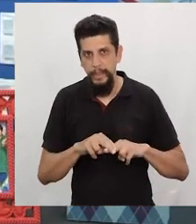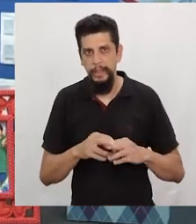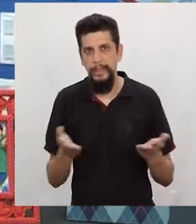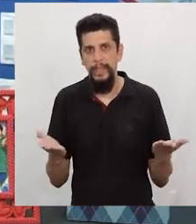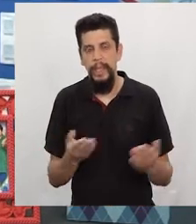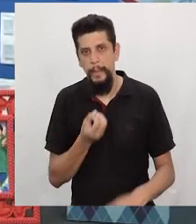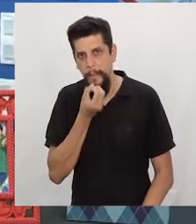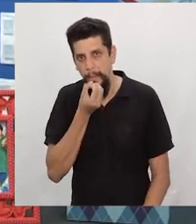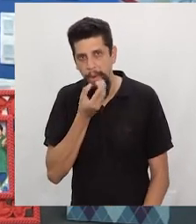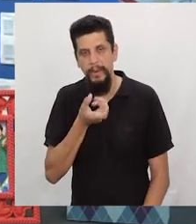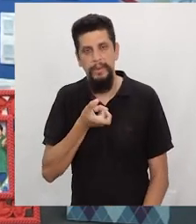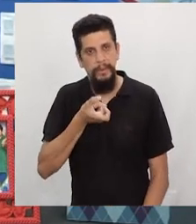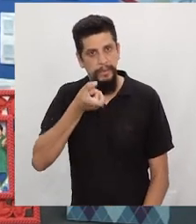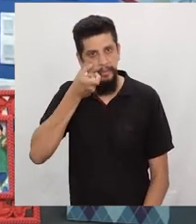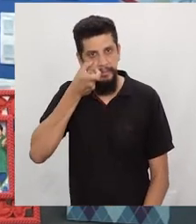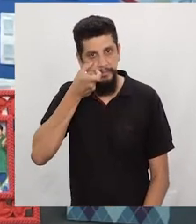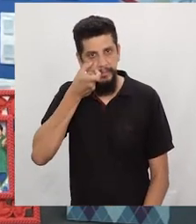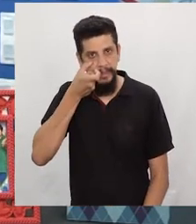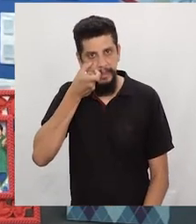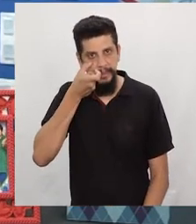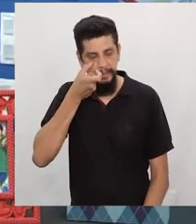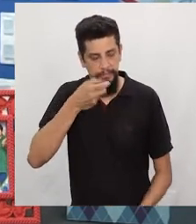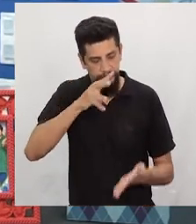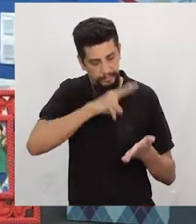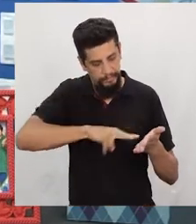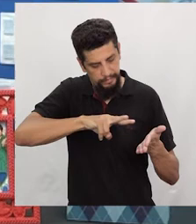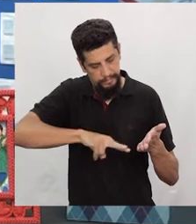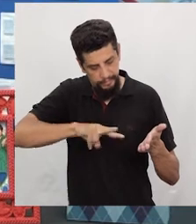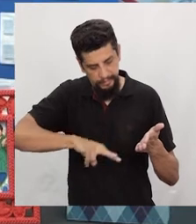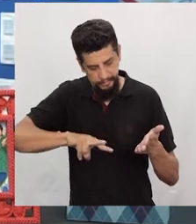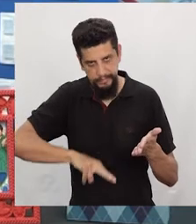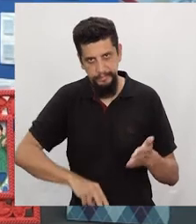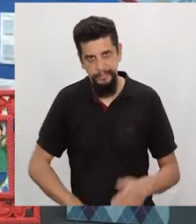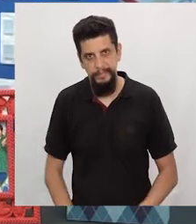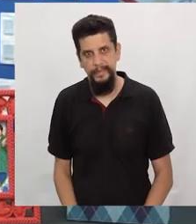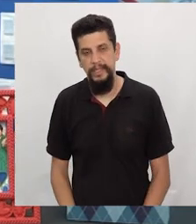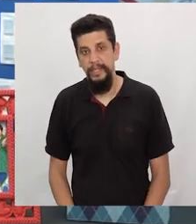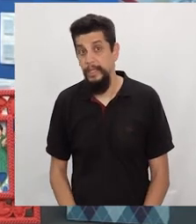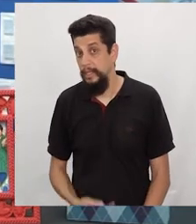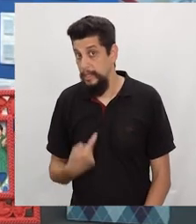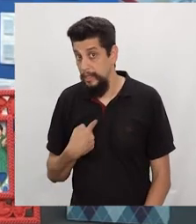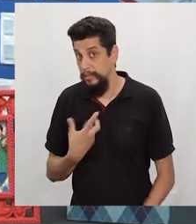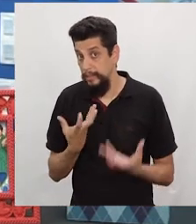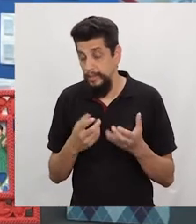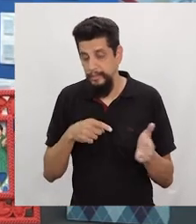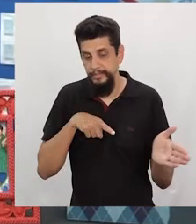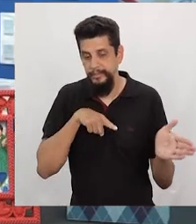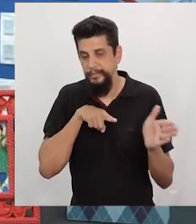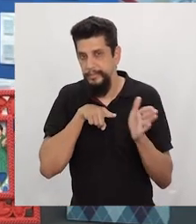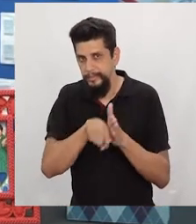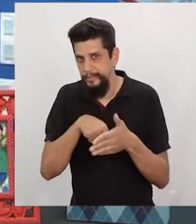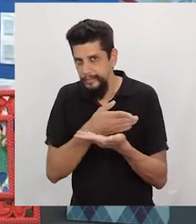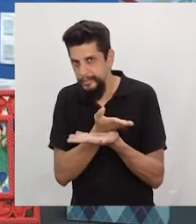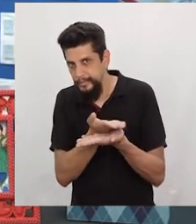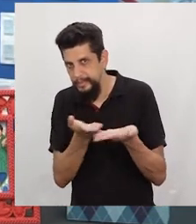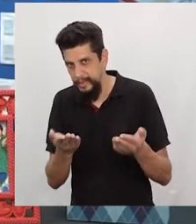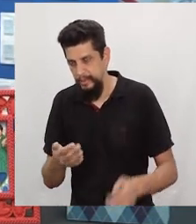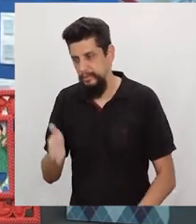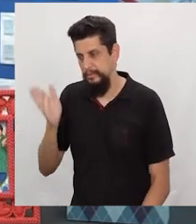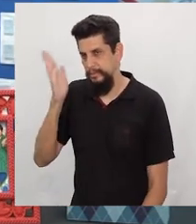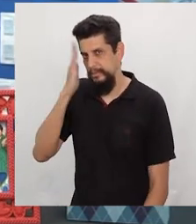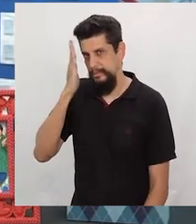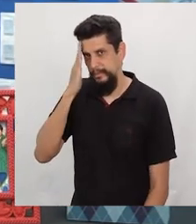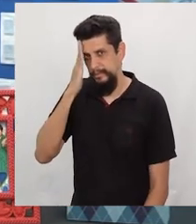que vale a pena a leitura. E deixa eu perguntar uma coisa para vocês. Eu sei